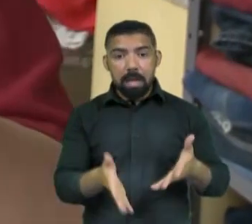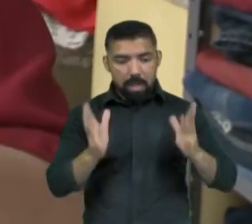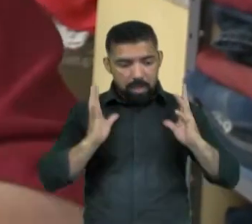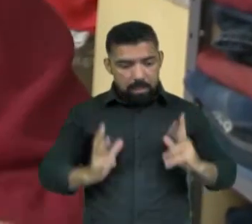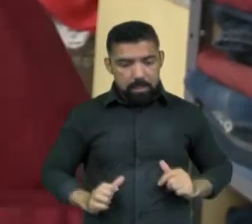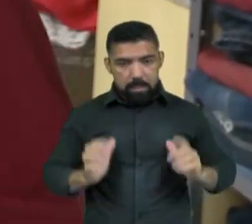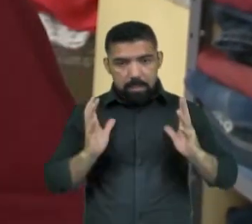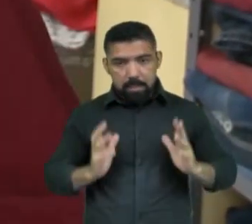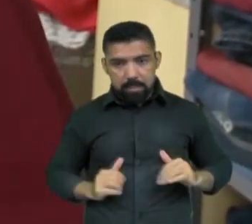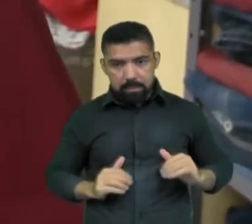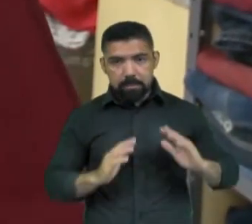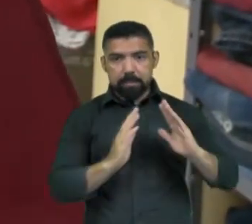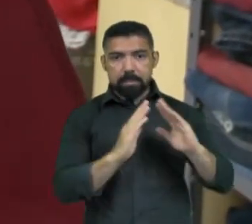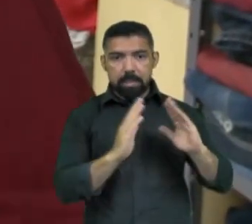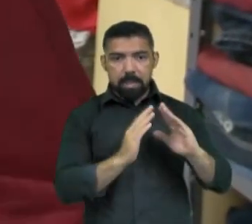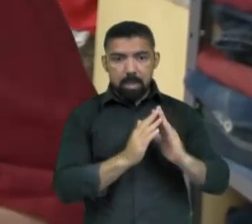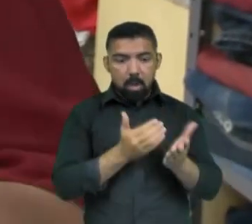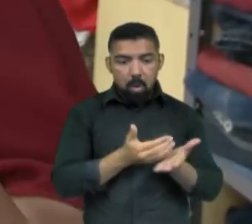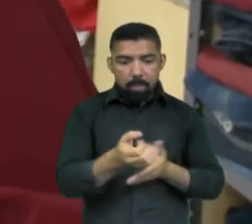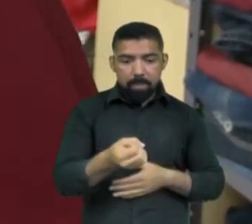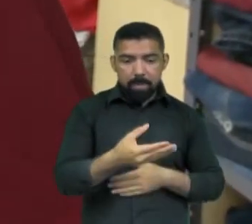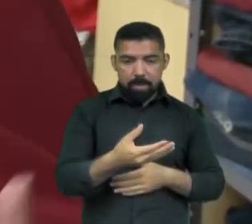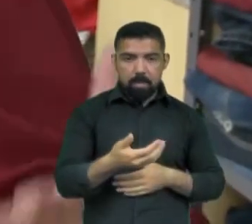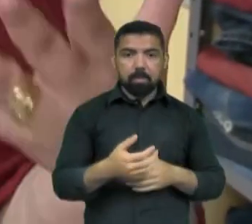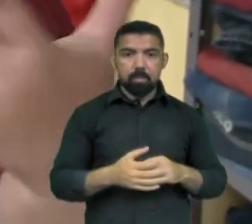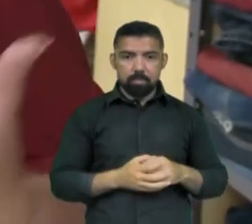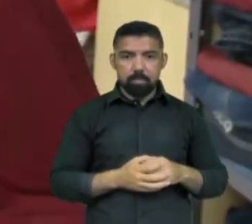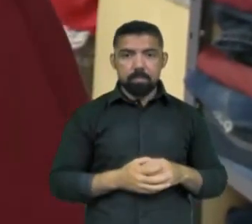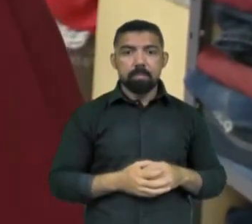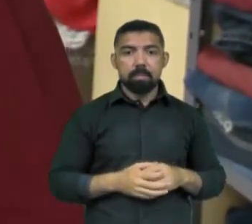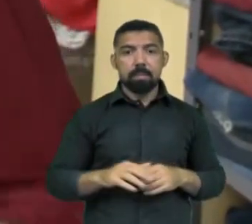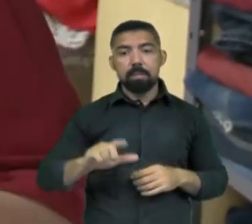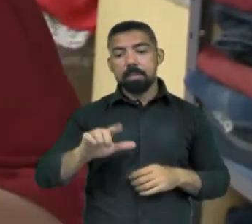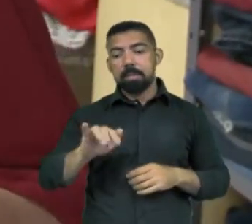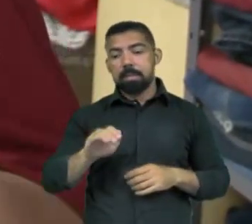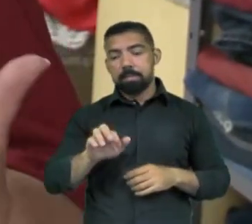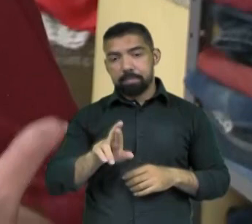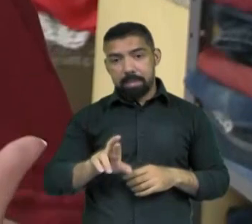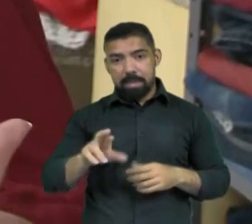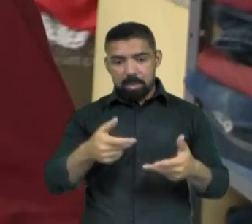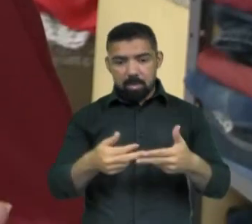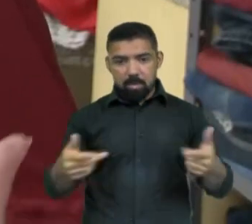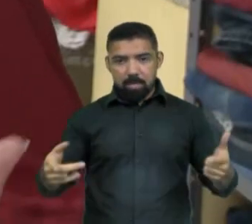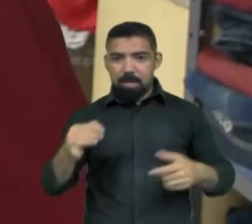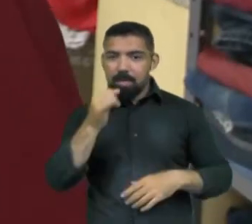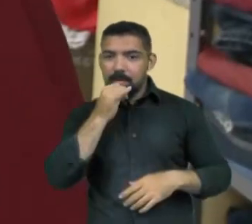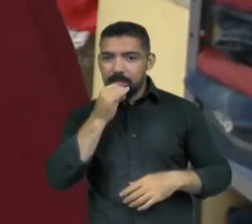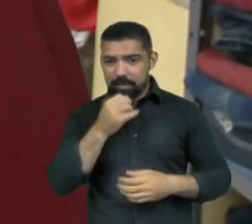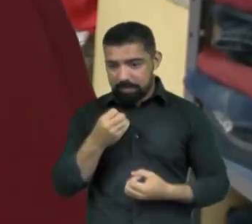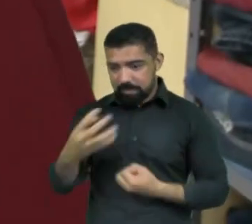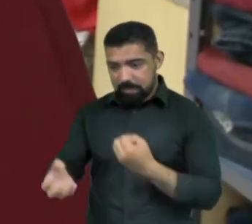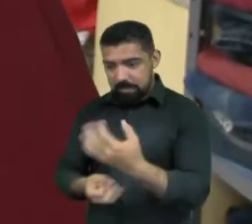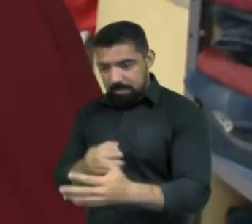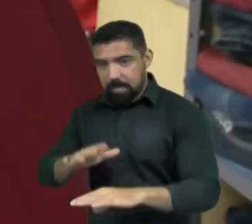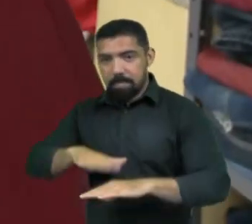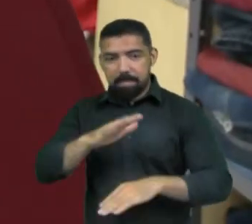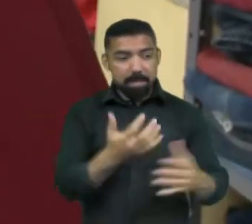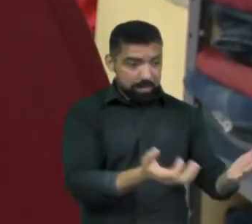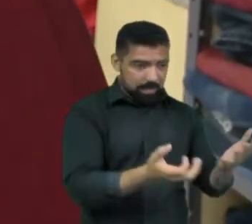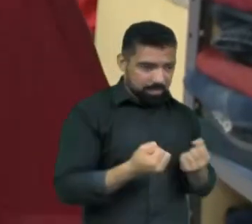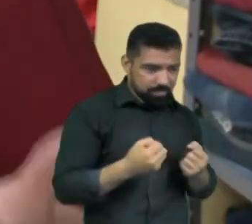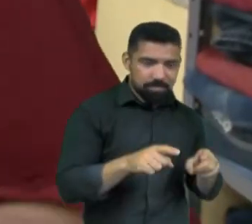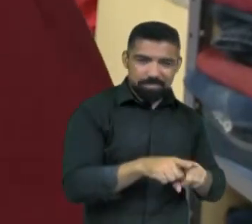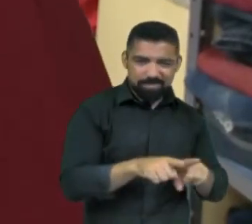de começo de ano novo, né? Liberar espaço para o que vem de novo, porque quanto mais a gente dá, mais a gente recebe, né? Assim.